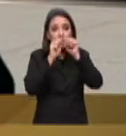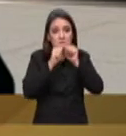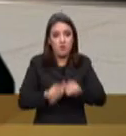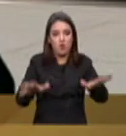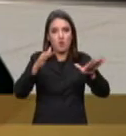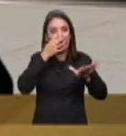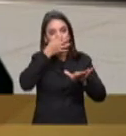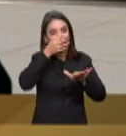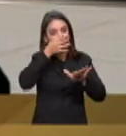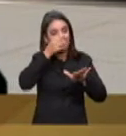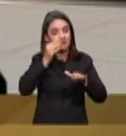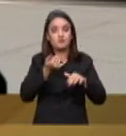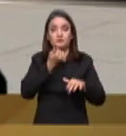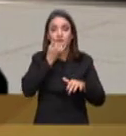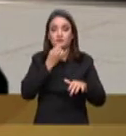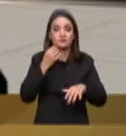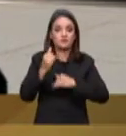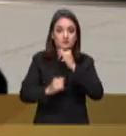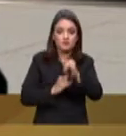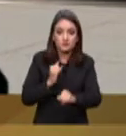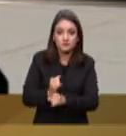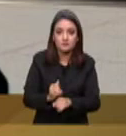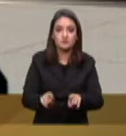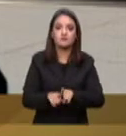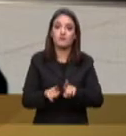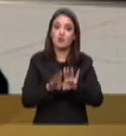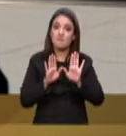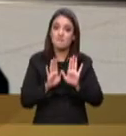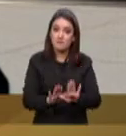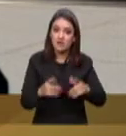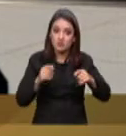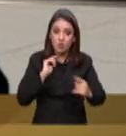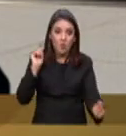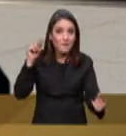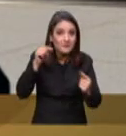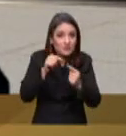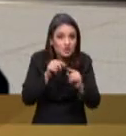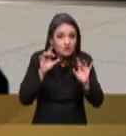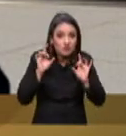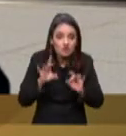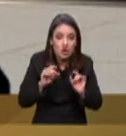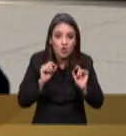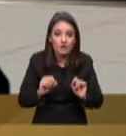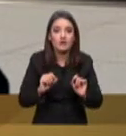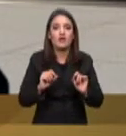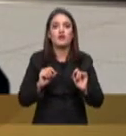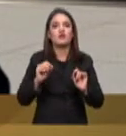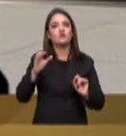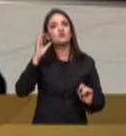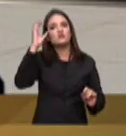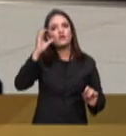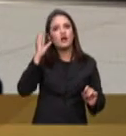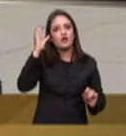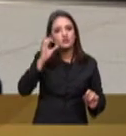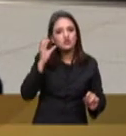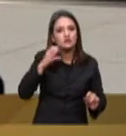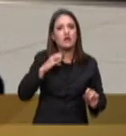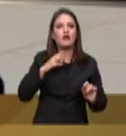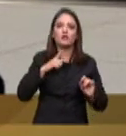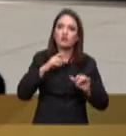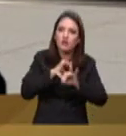publicidade eleitoral, vírgula, condicionado à finalidade exclusiva de promover as candidaturas e